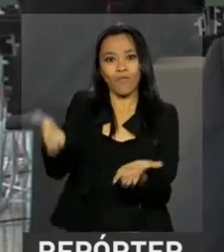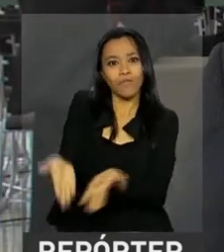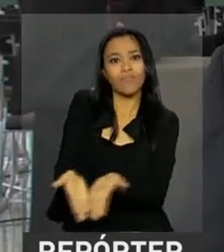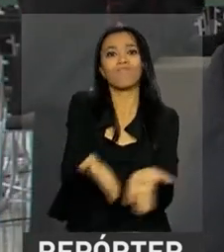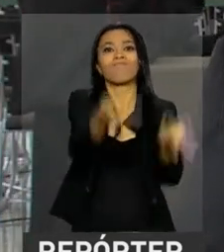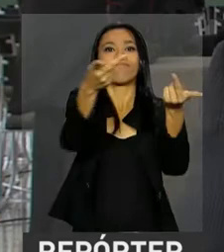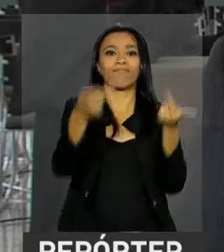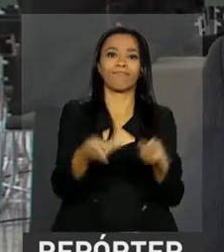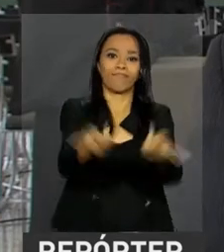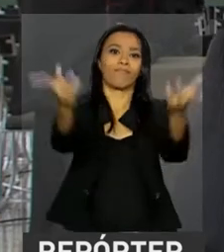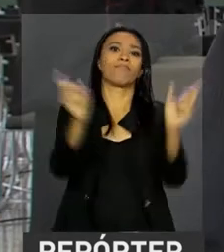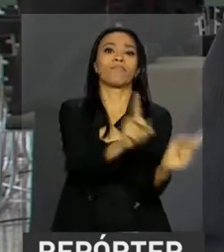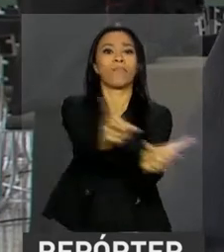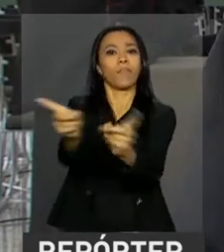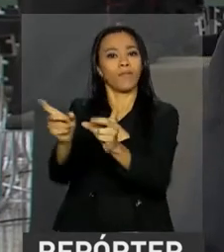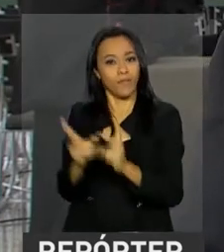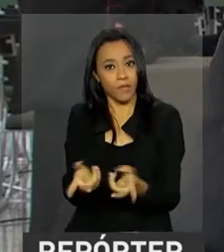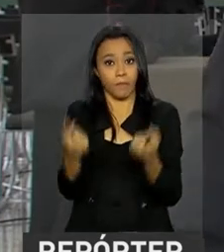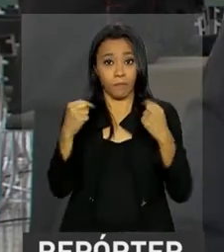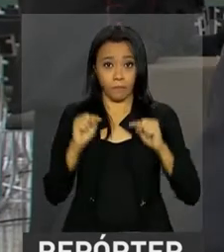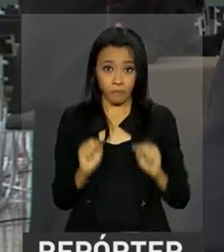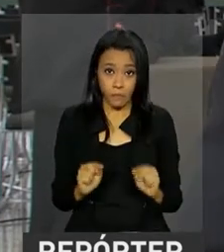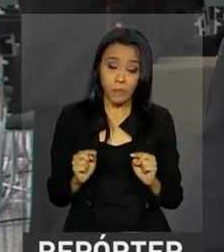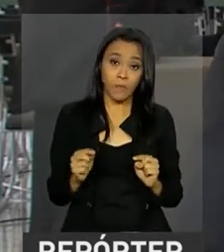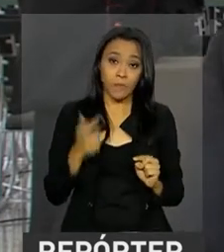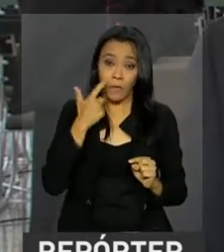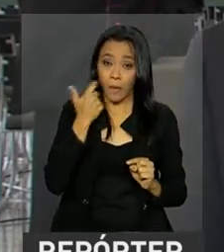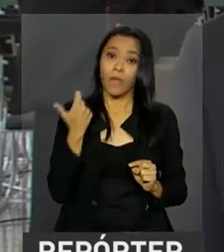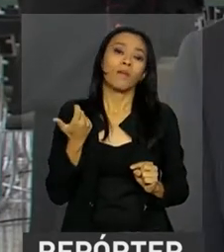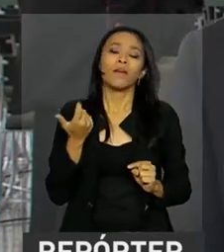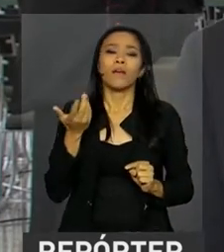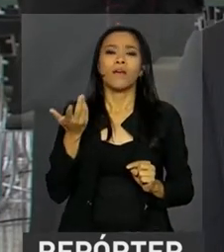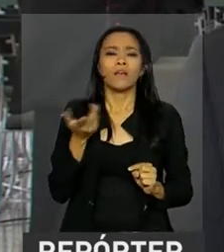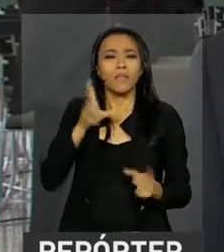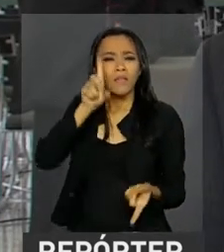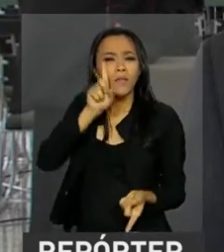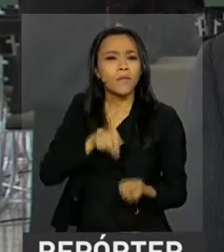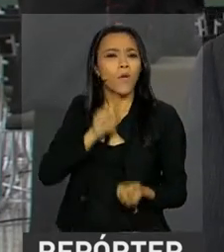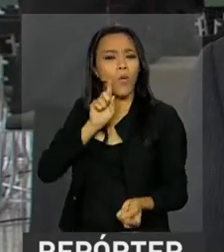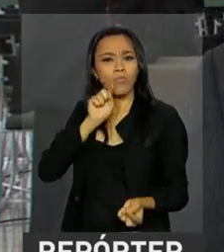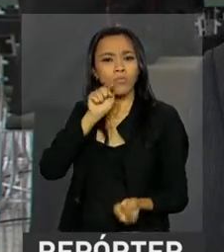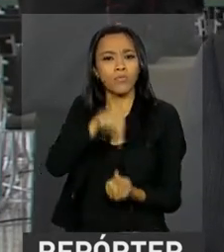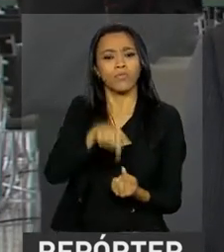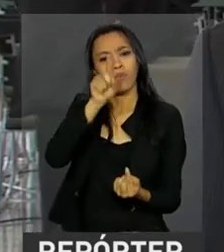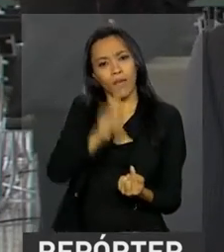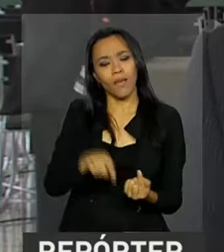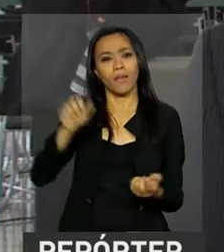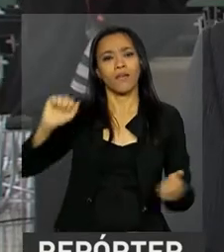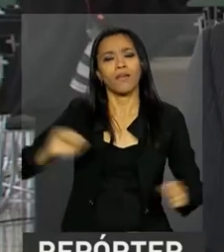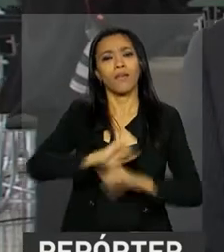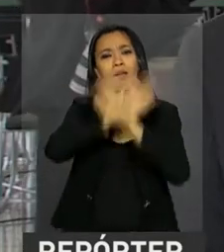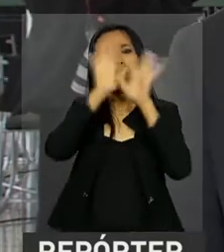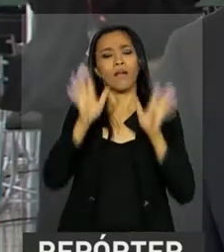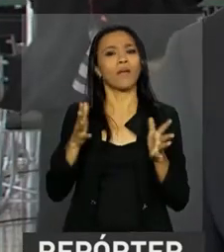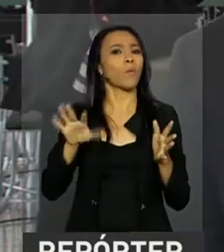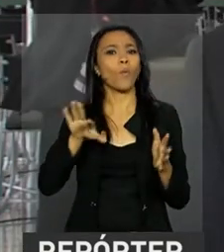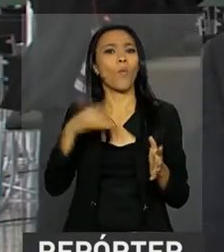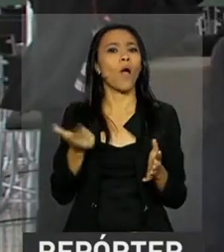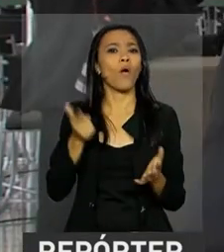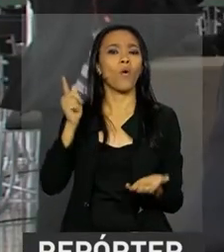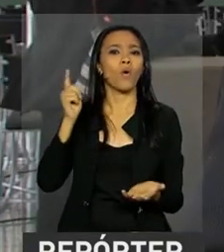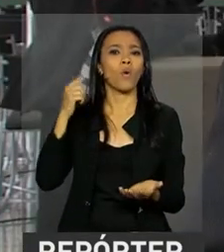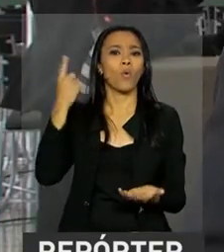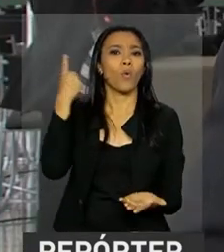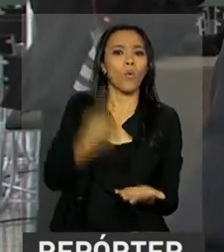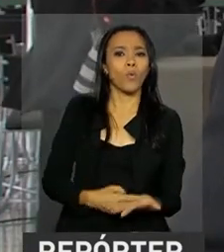fármacos no mercado de um modo geral de modo simplificado objetivo é definir mais claramente as atribuições de cada um